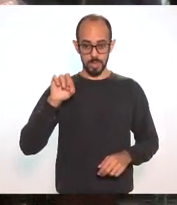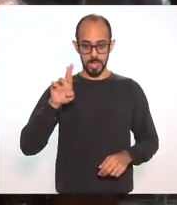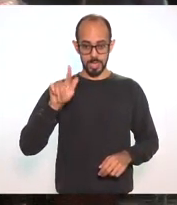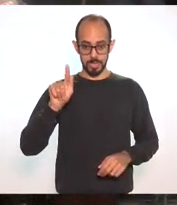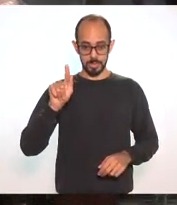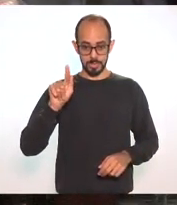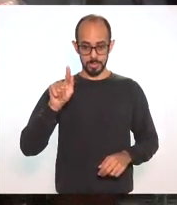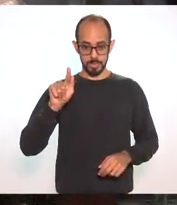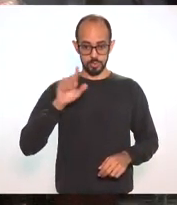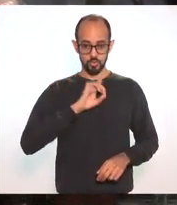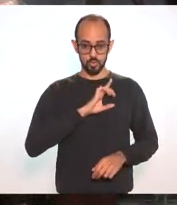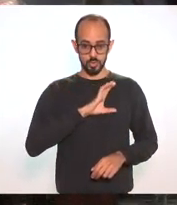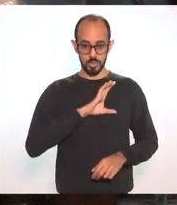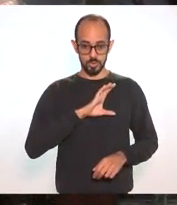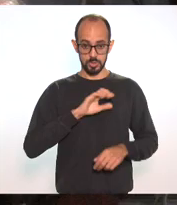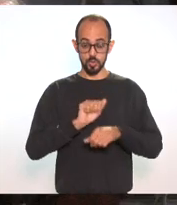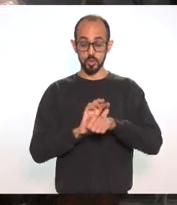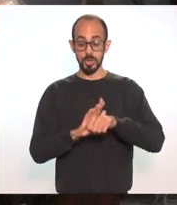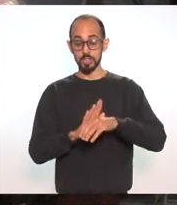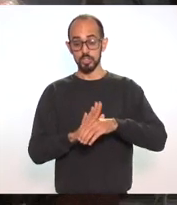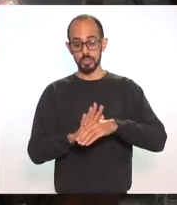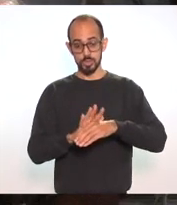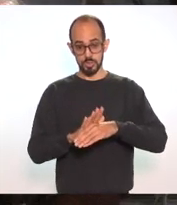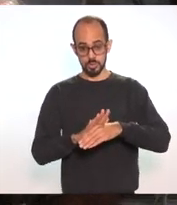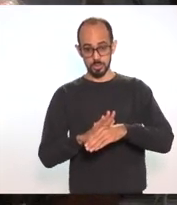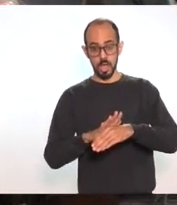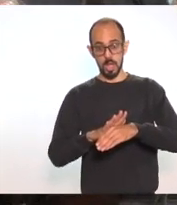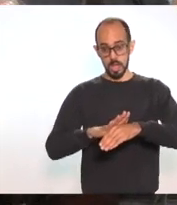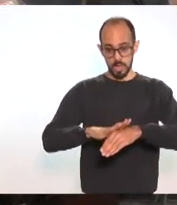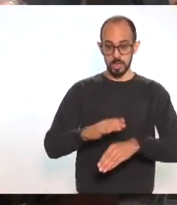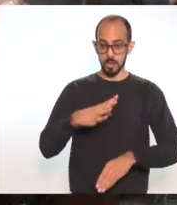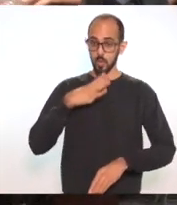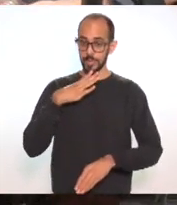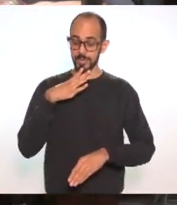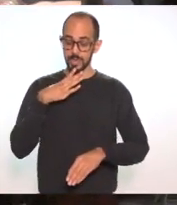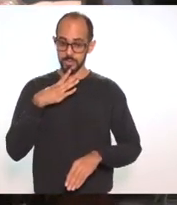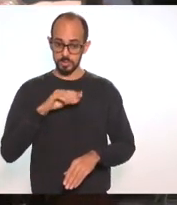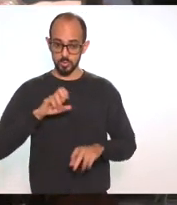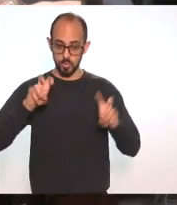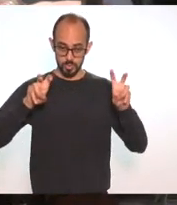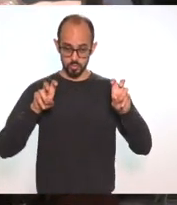Ele conhece essa área, apesar de que ele vai se abster nessa matéria.